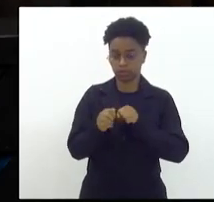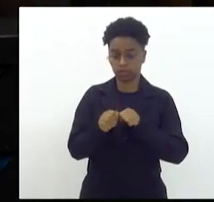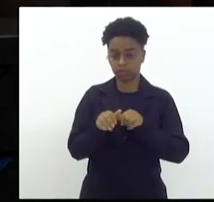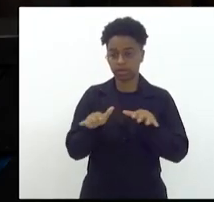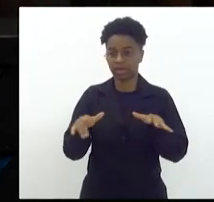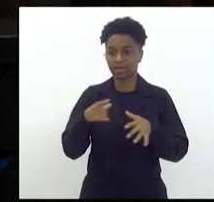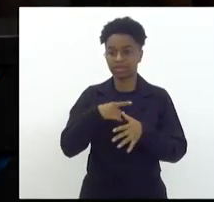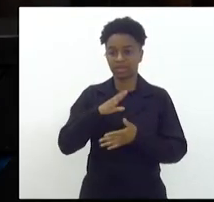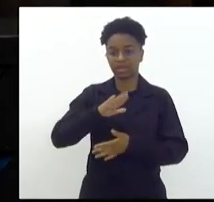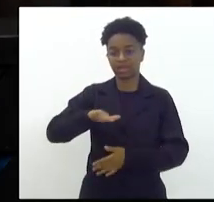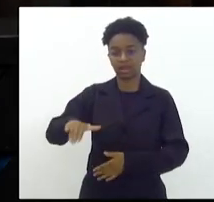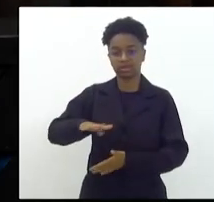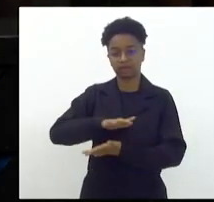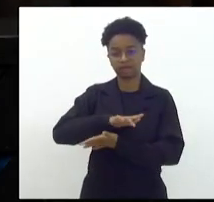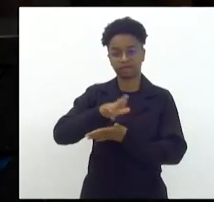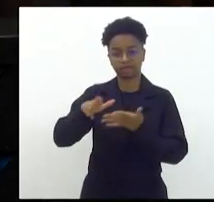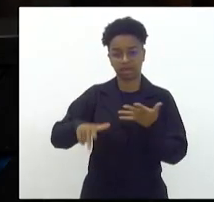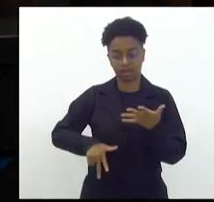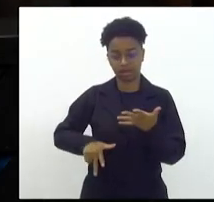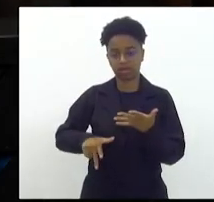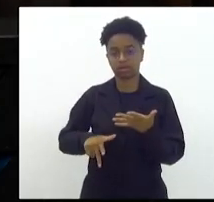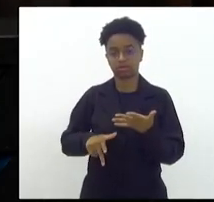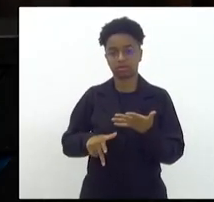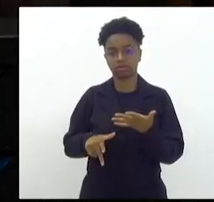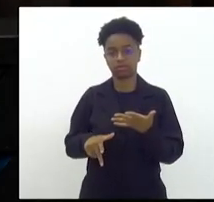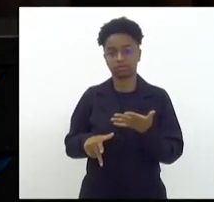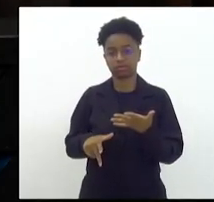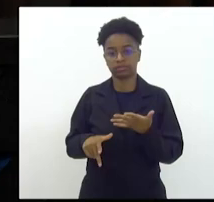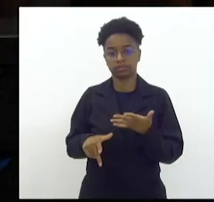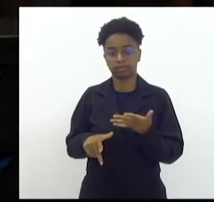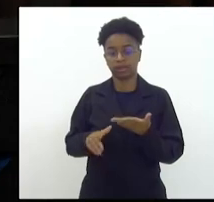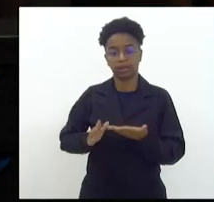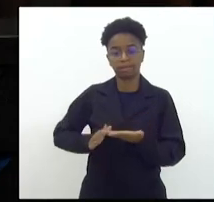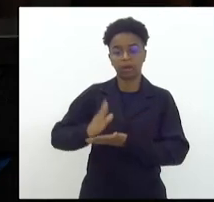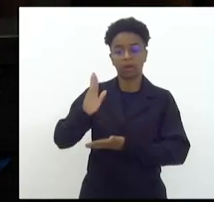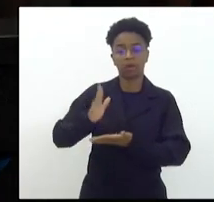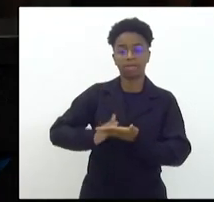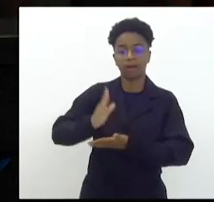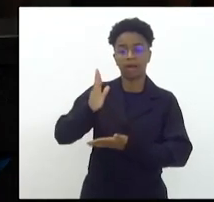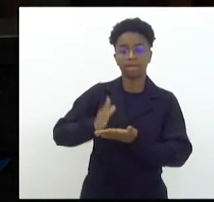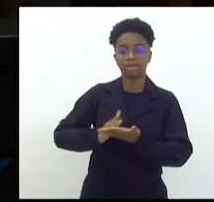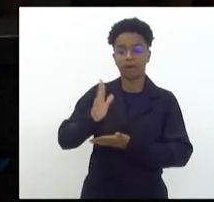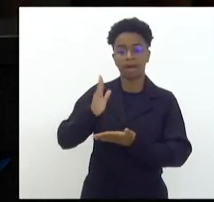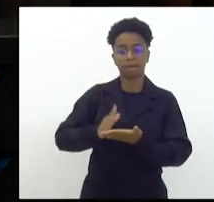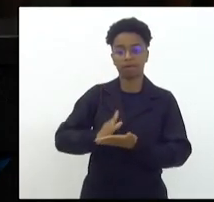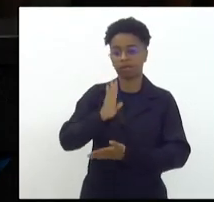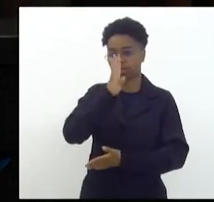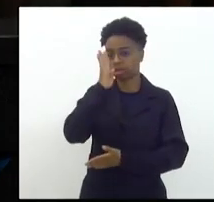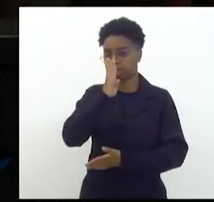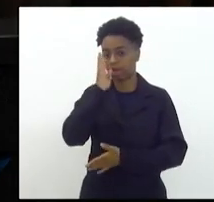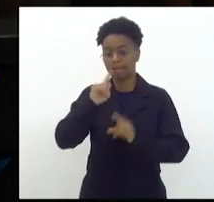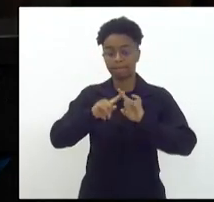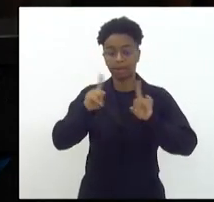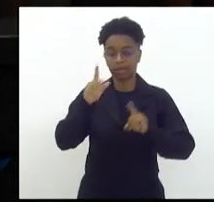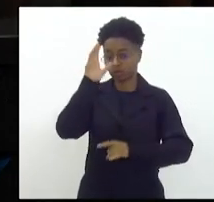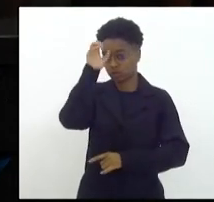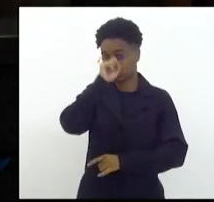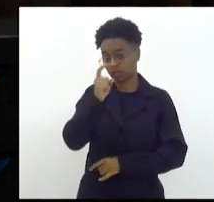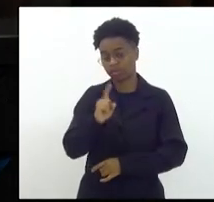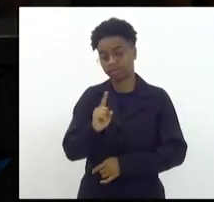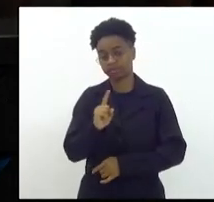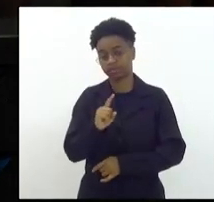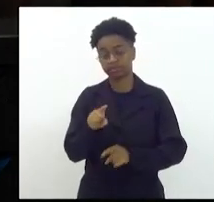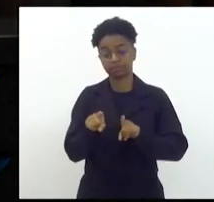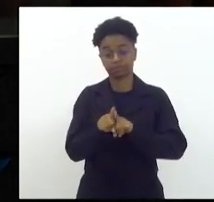muitas crianças que acabaram sendo passadas por passar sem aprender e